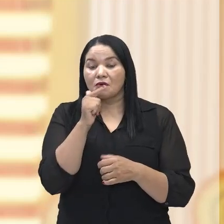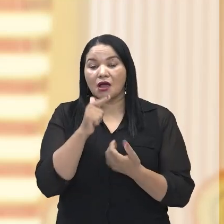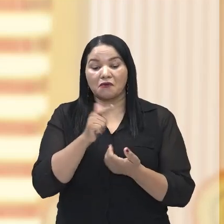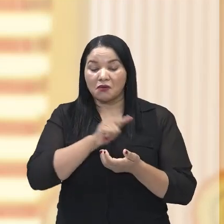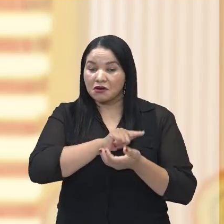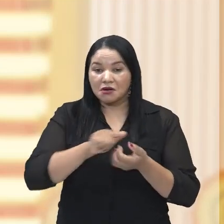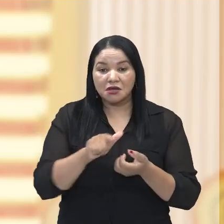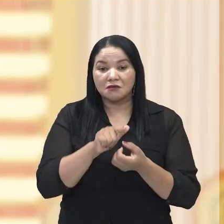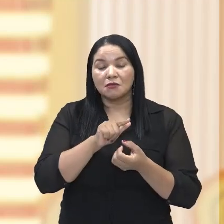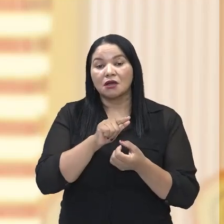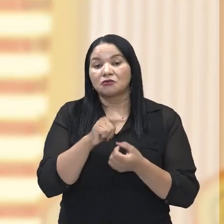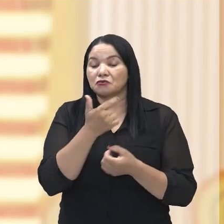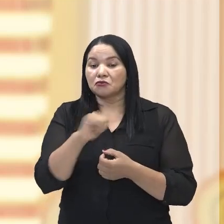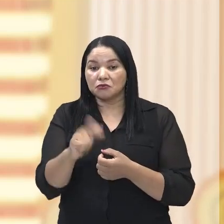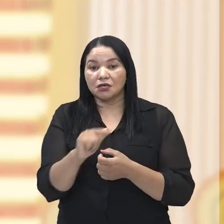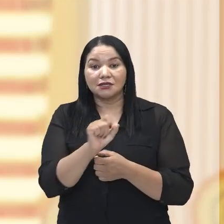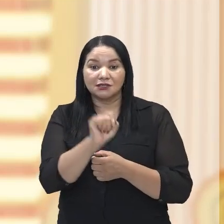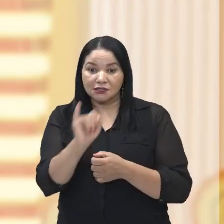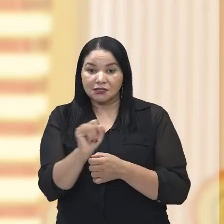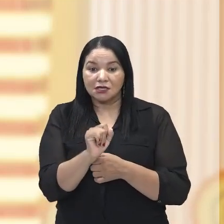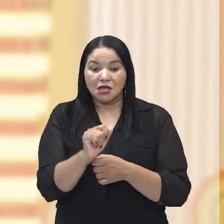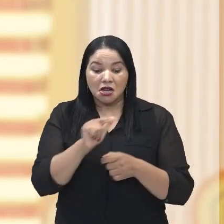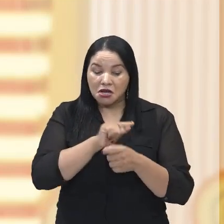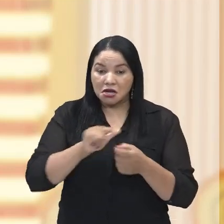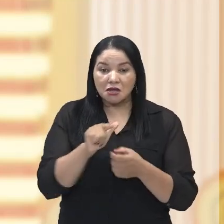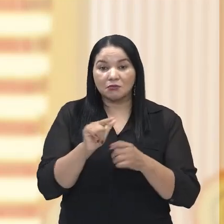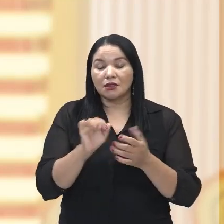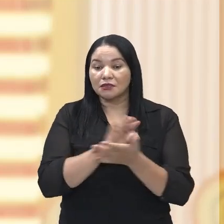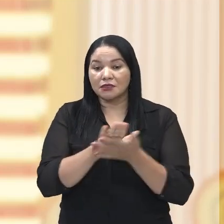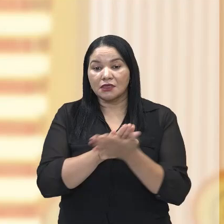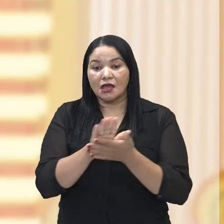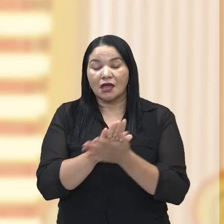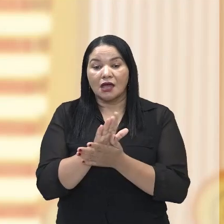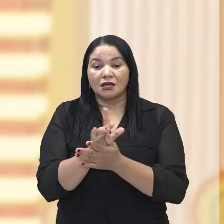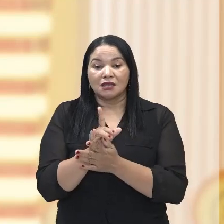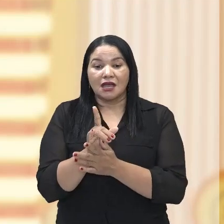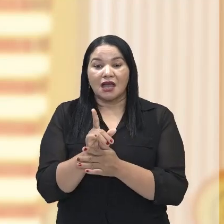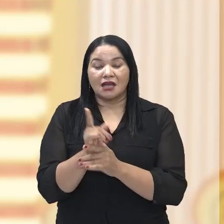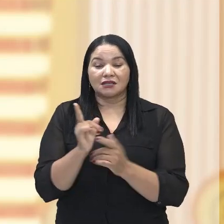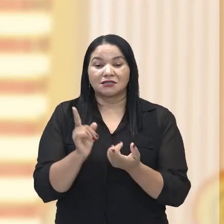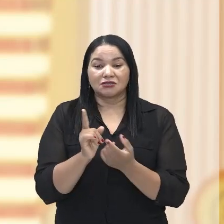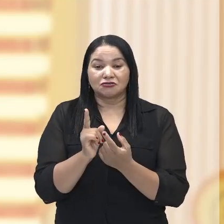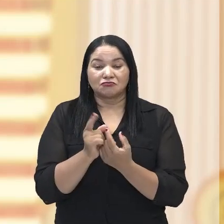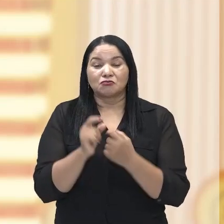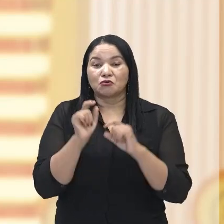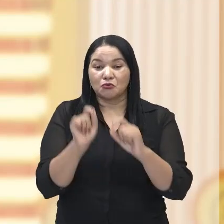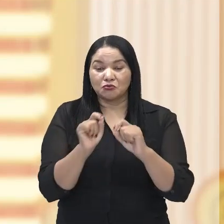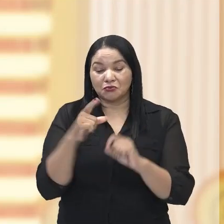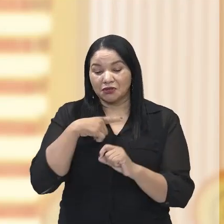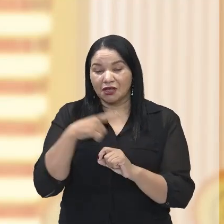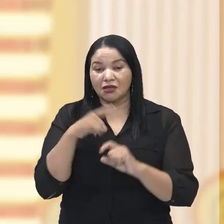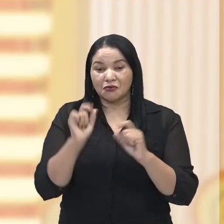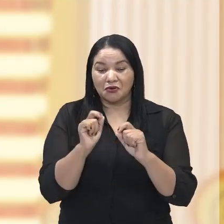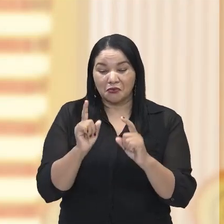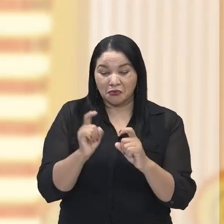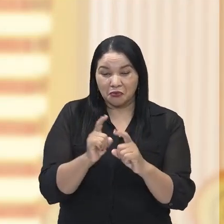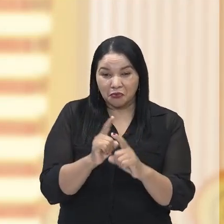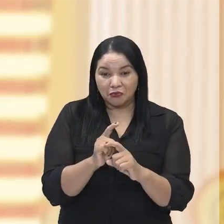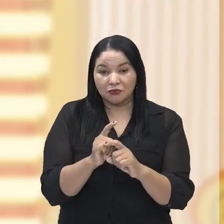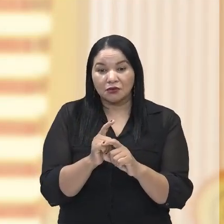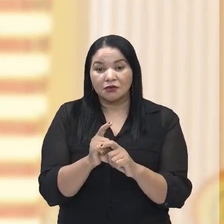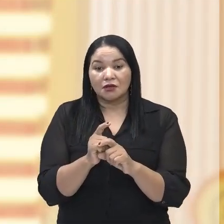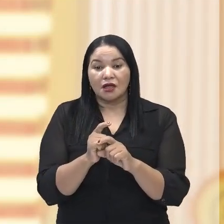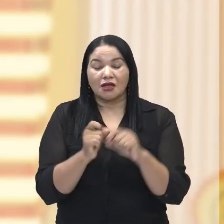gente. Se a água não é tratada, coliformes fecais, ou seja, as nossas fezes e